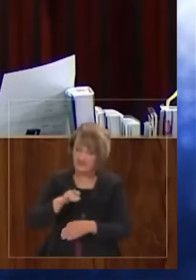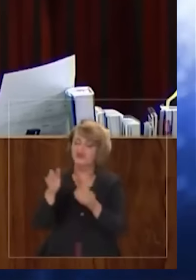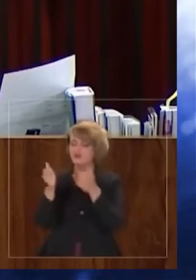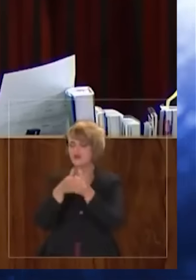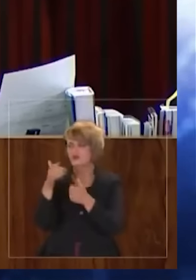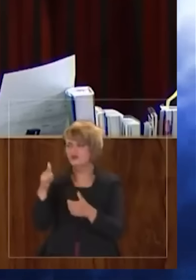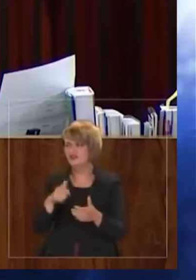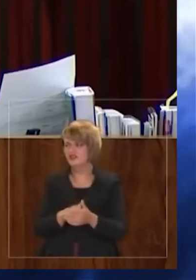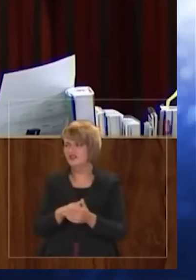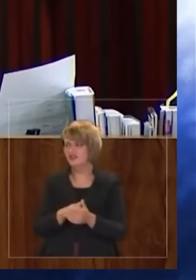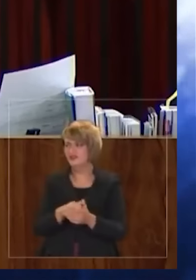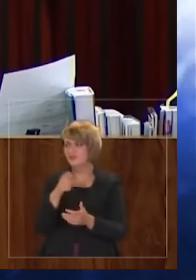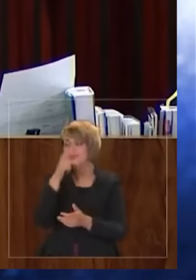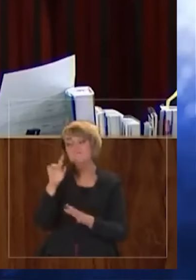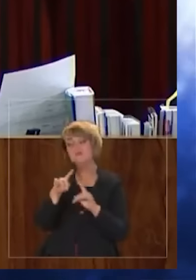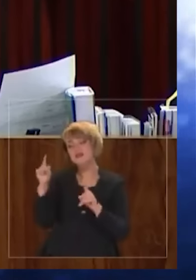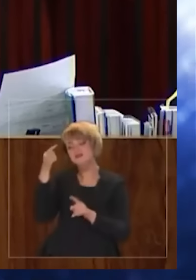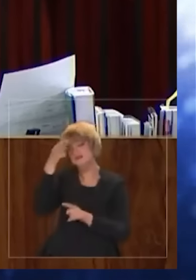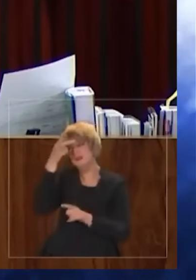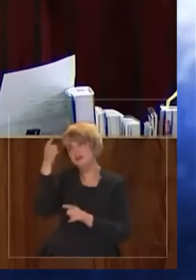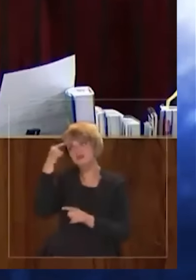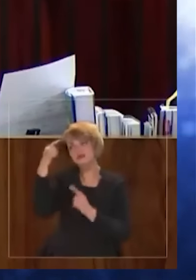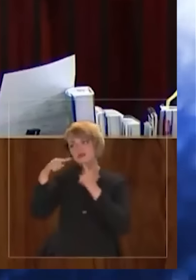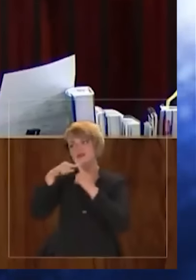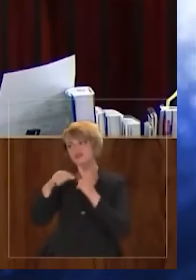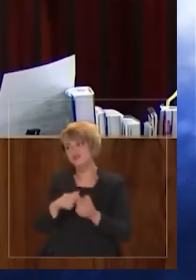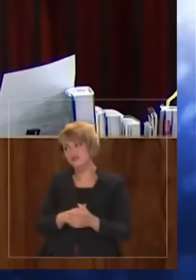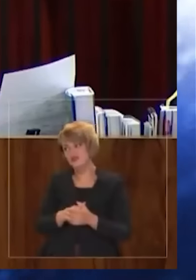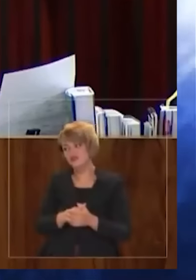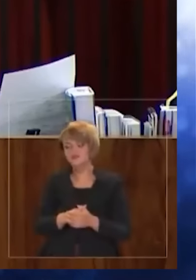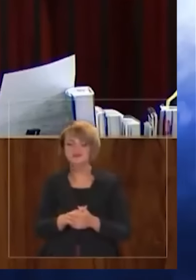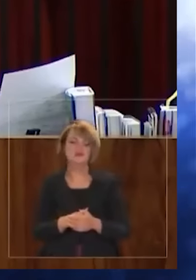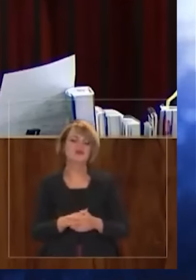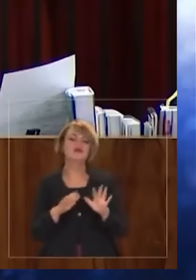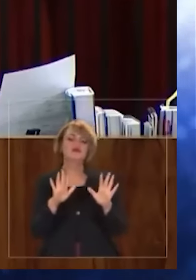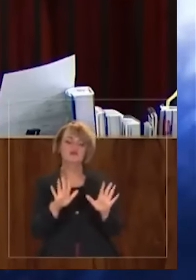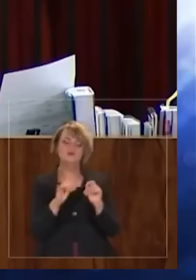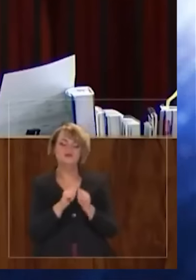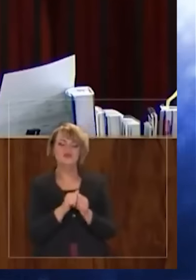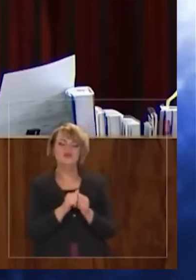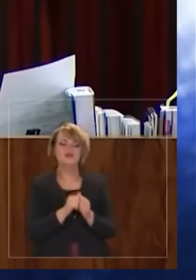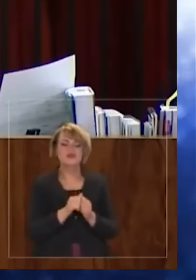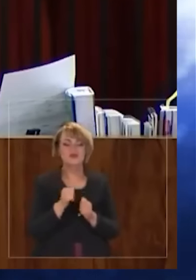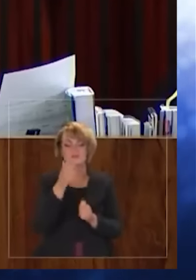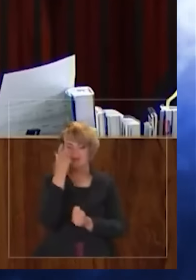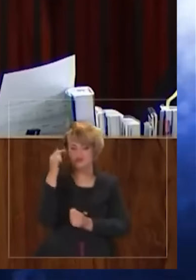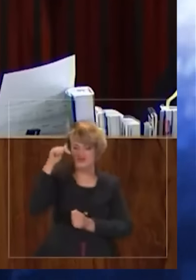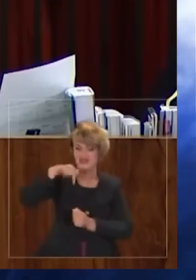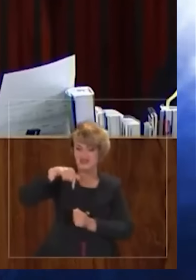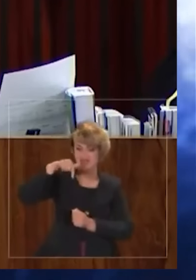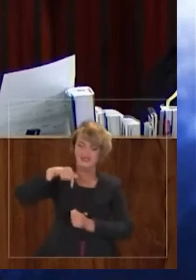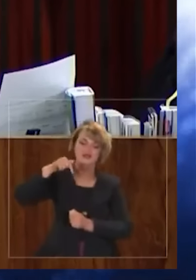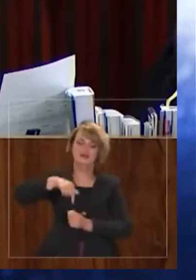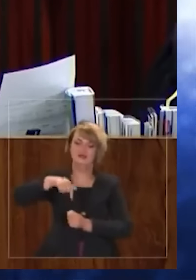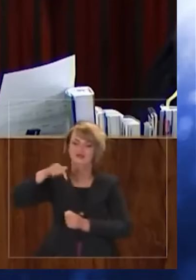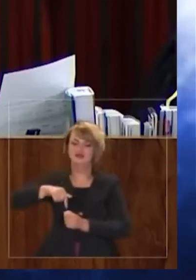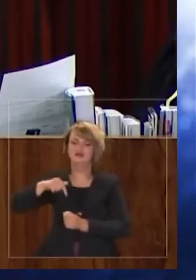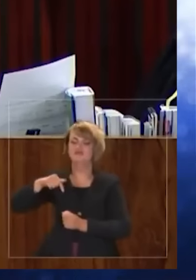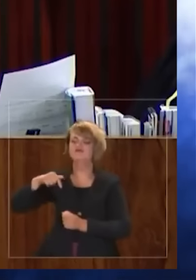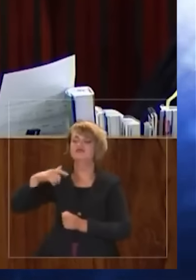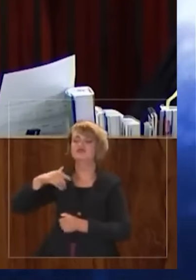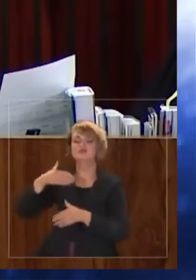às posições emcontrar aqui não só as pessoas envolvidas e como o í